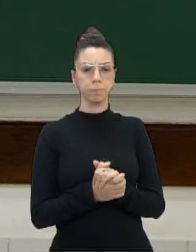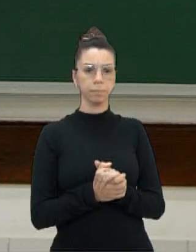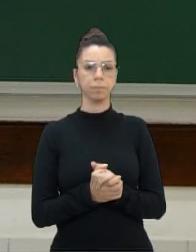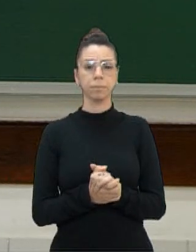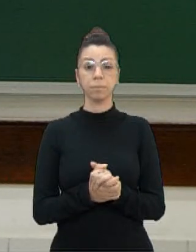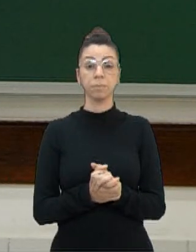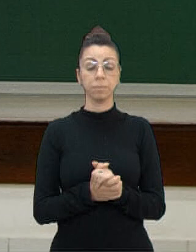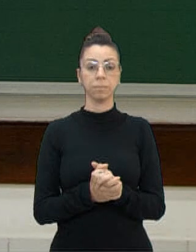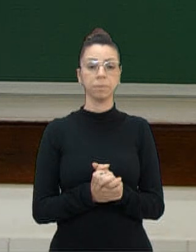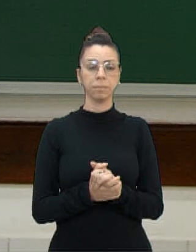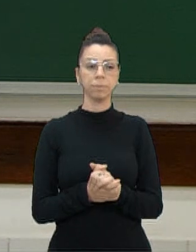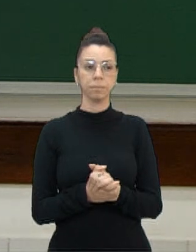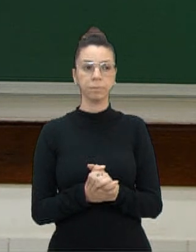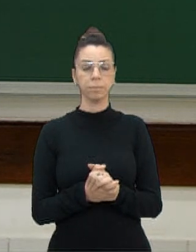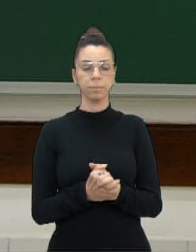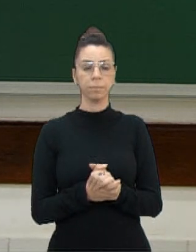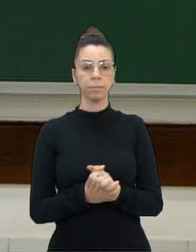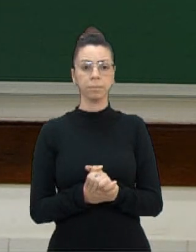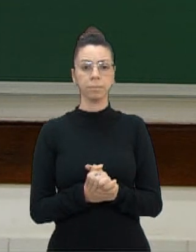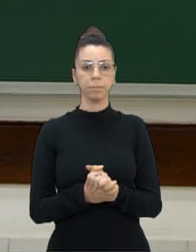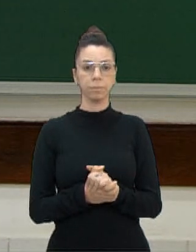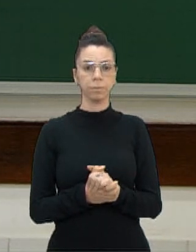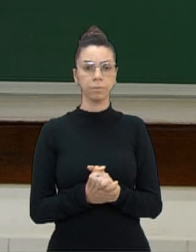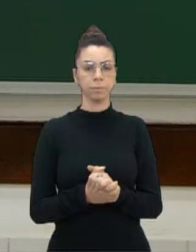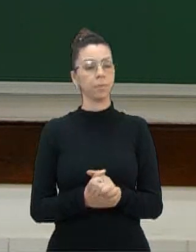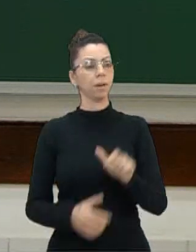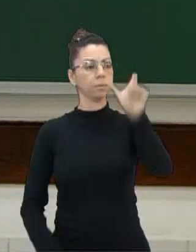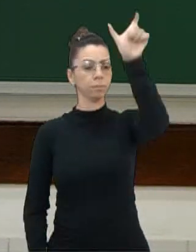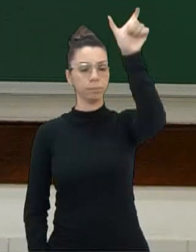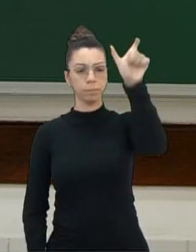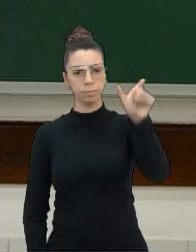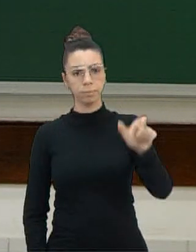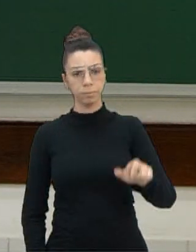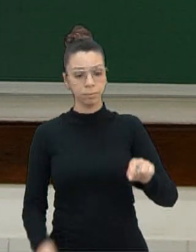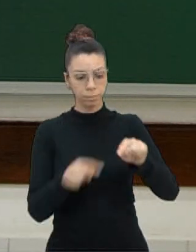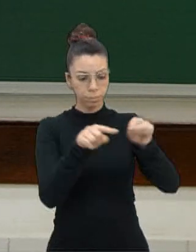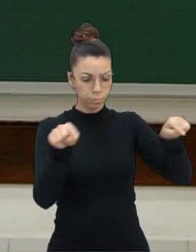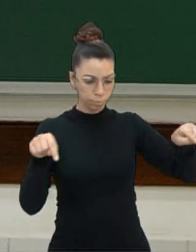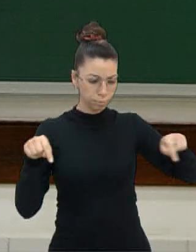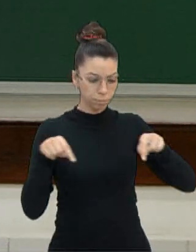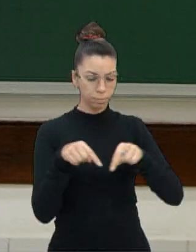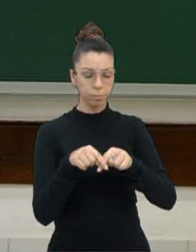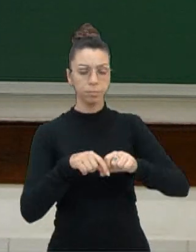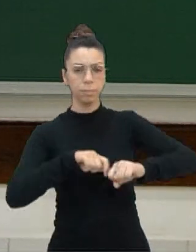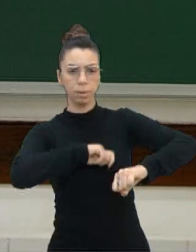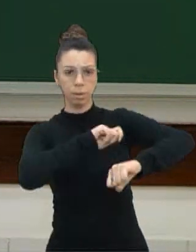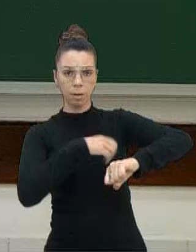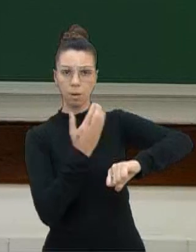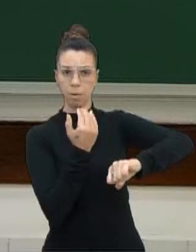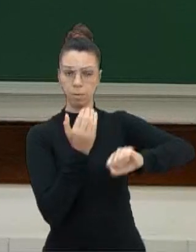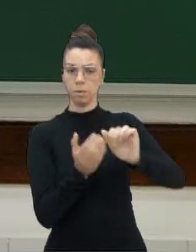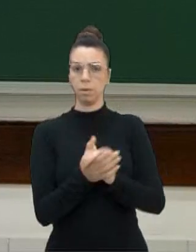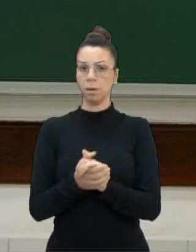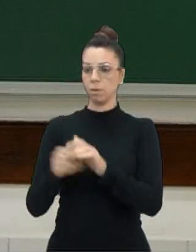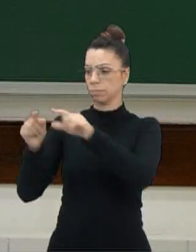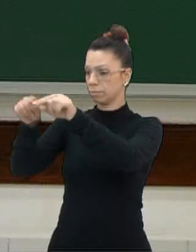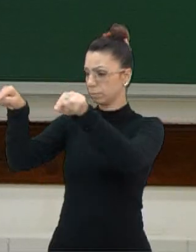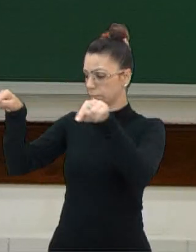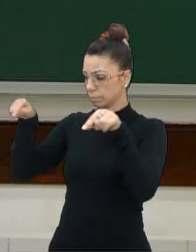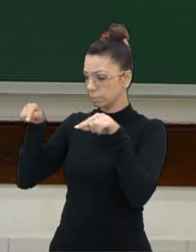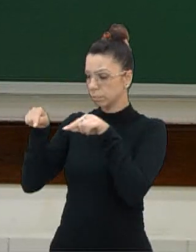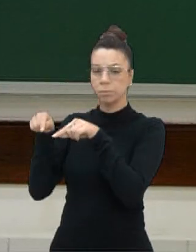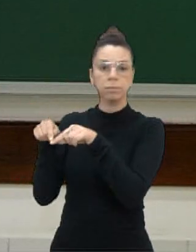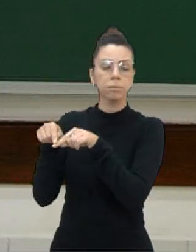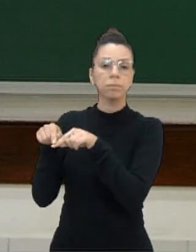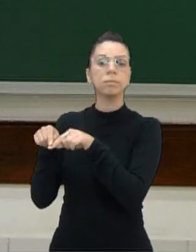sala. Mas algumas palavras que aqui estão, que se referem a móveis, utensílios, etc., não são exatamente os que estão na imagem da casa